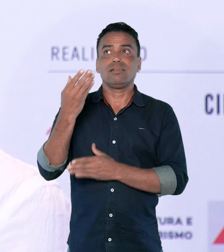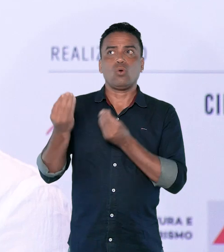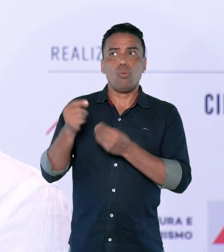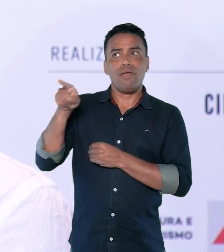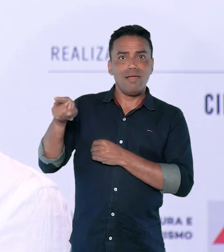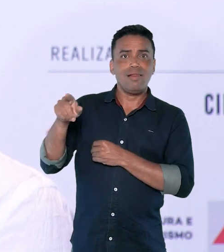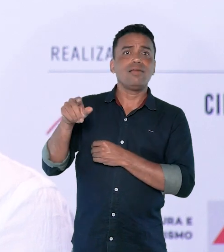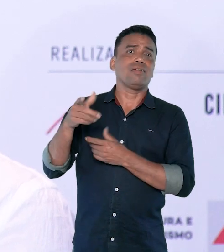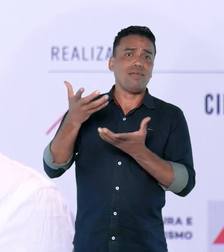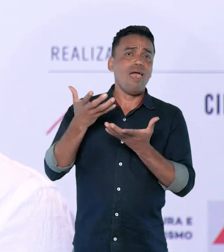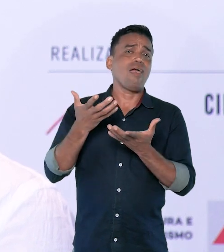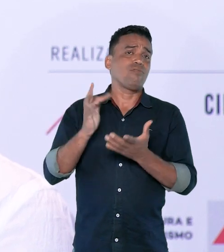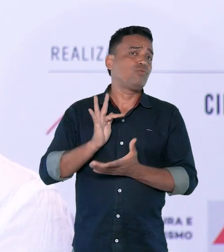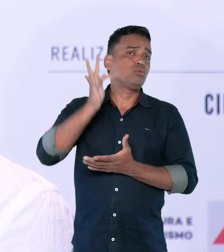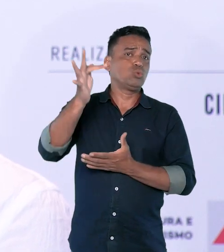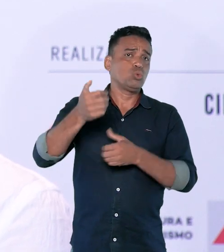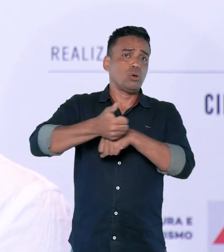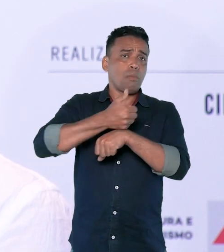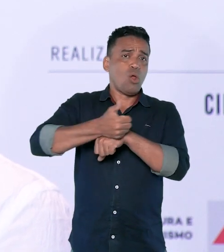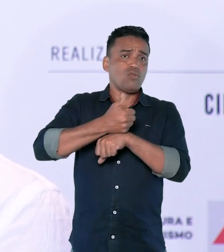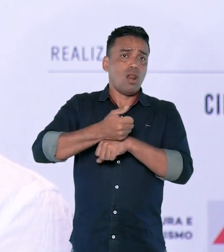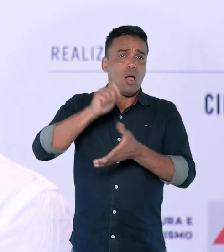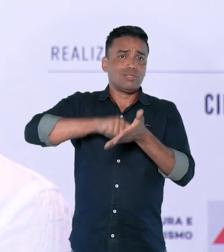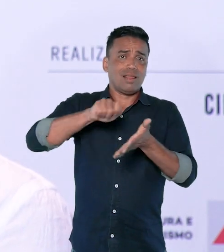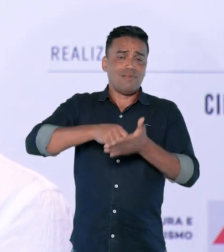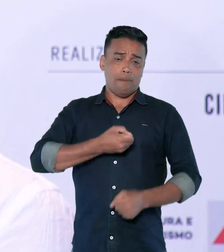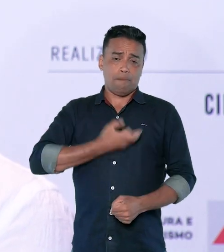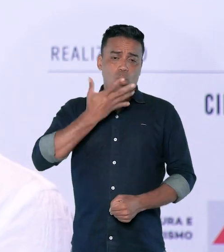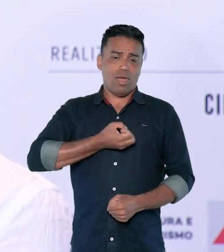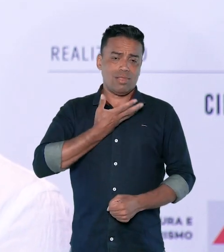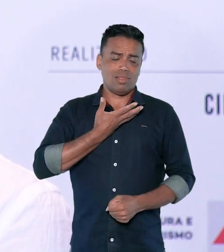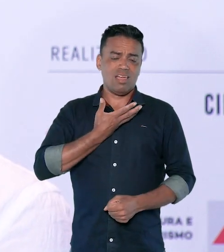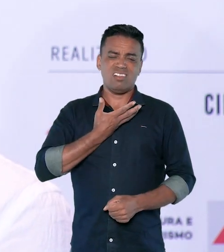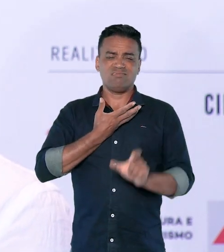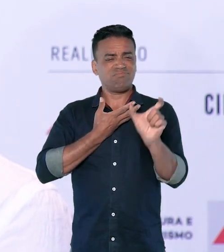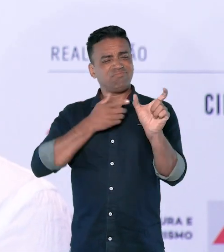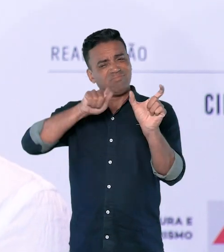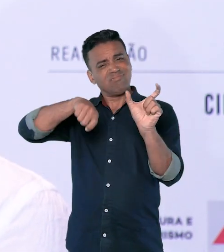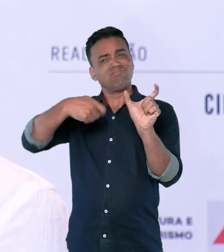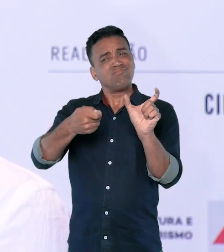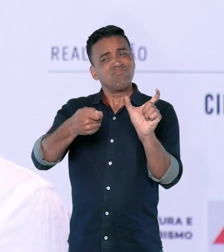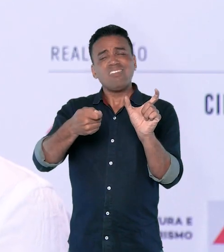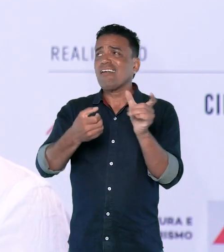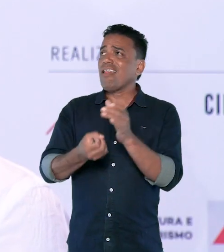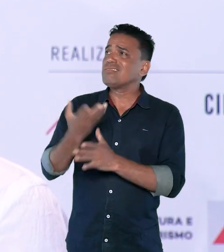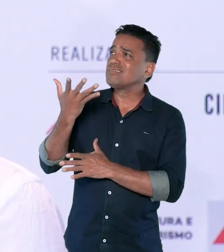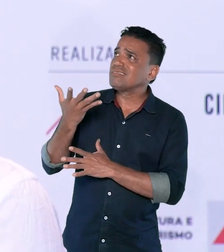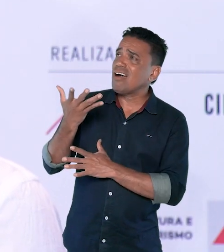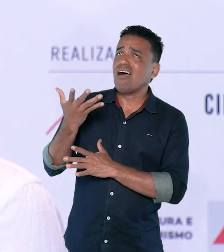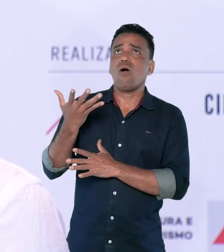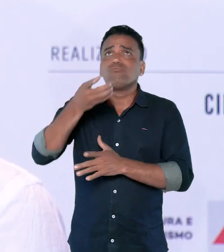ser um poeta, né, um poeta profissional, ele começa a se questionar de onde vêm as palavras, de onde vem a criação, de onde